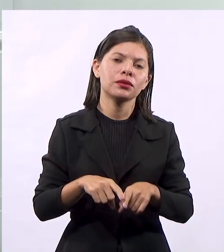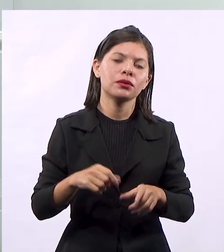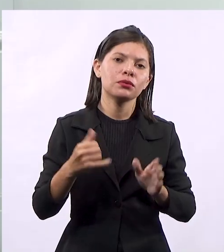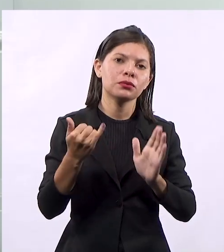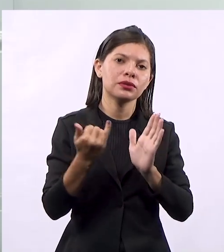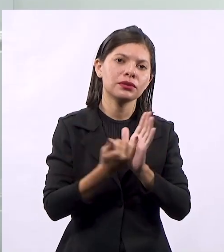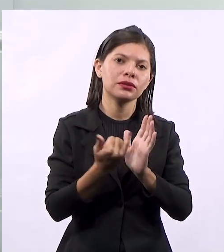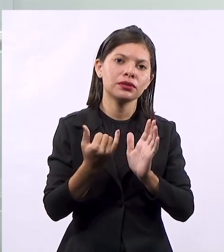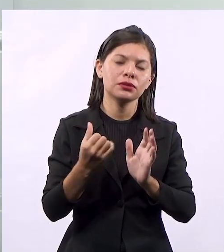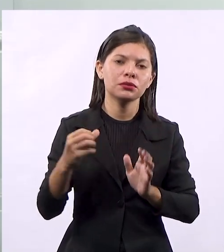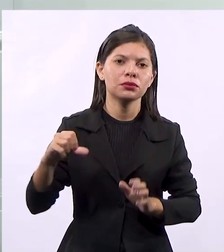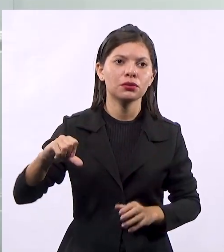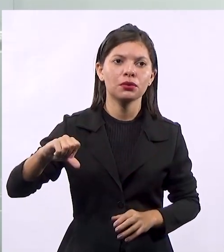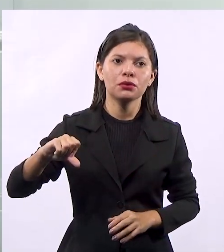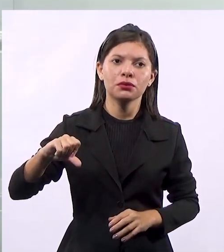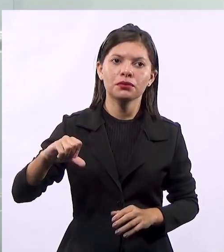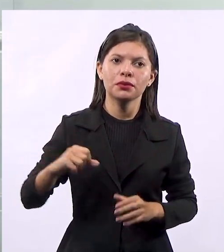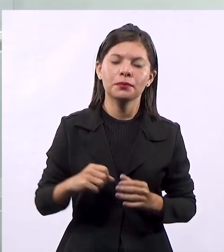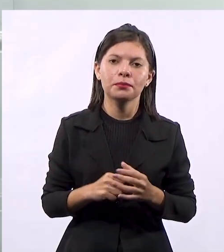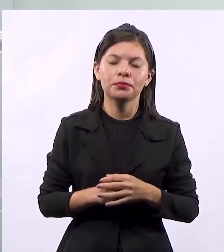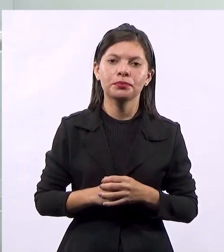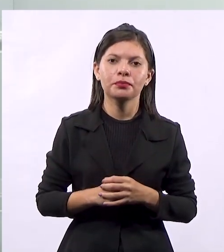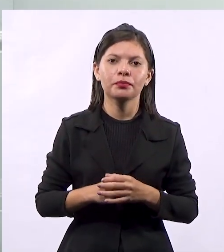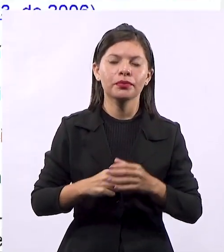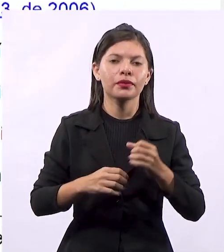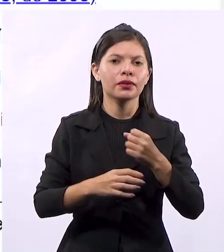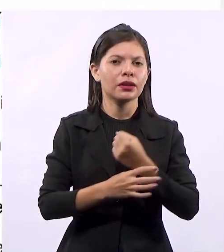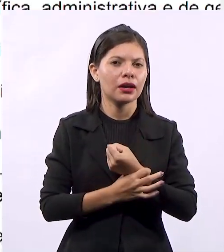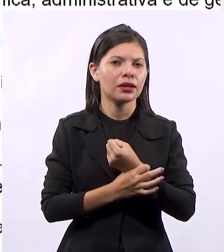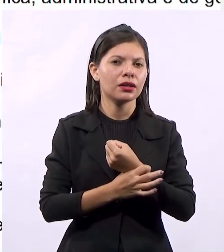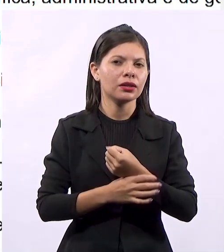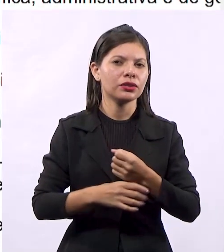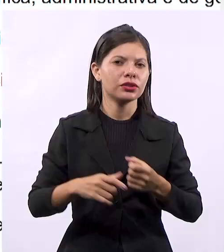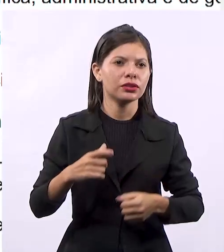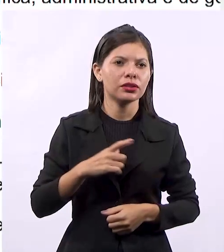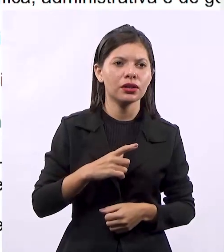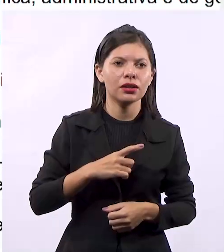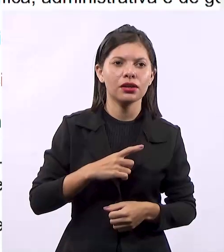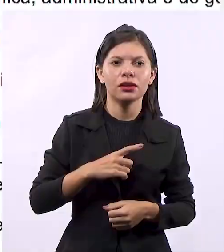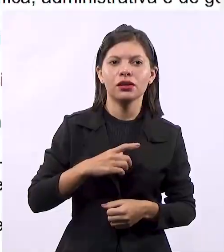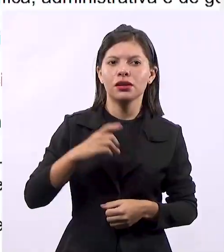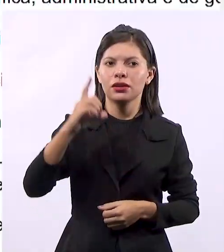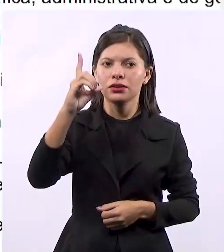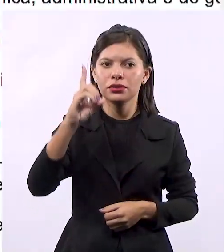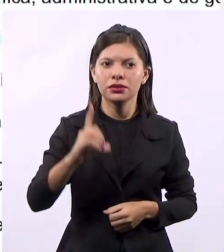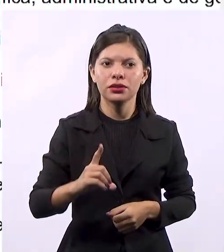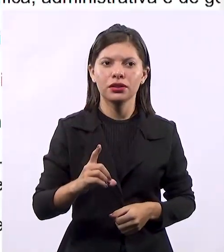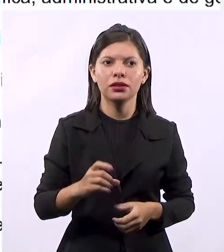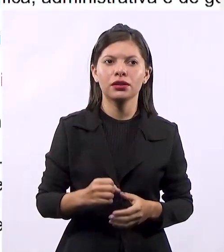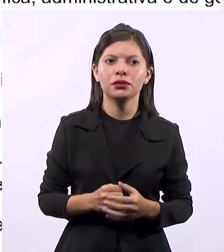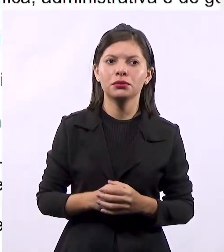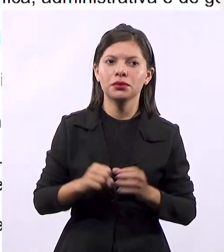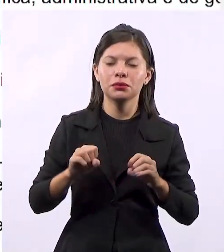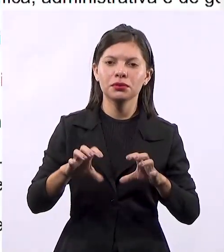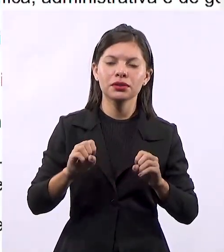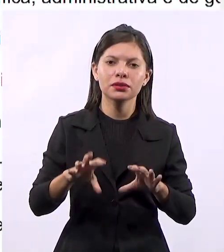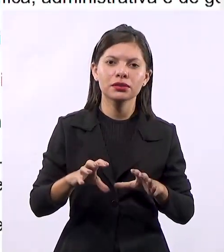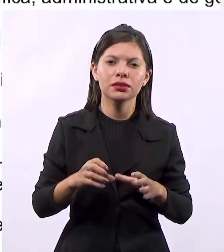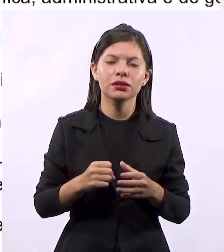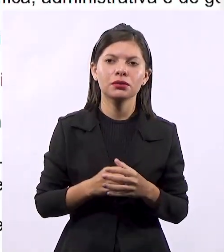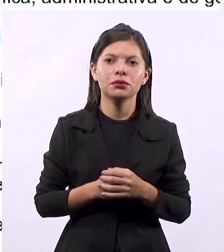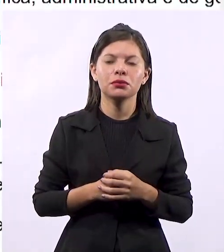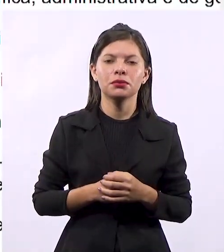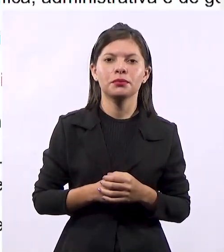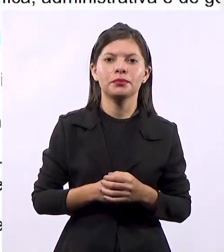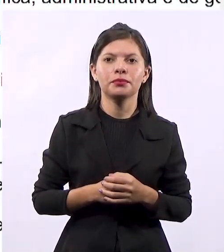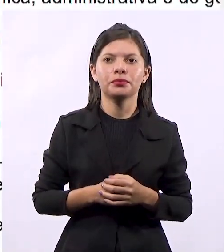uma ordem cogente, é imperativa. O inciso 9, a garantia do direito à